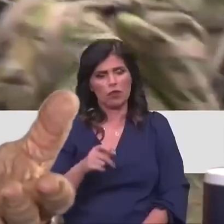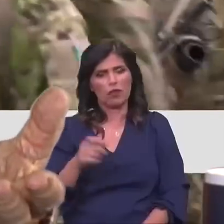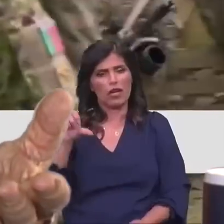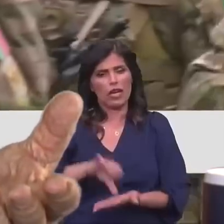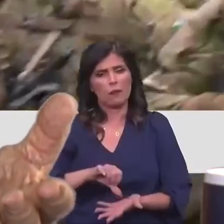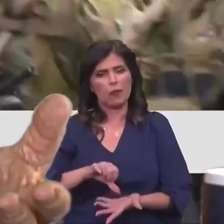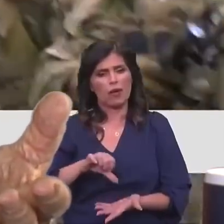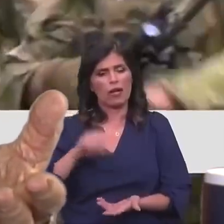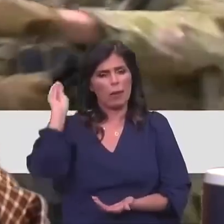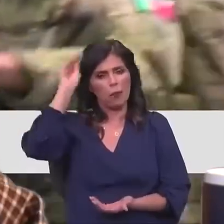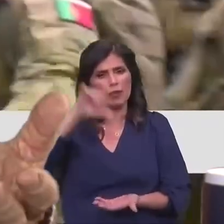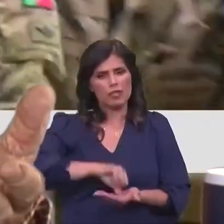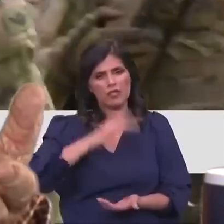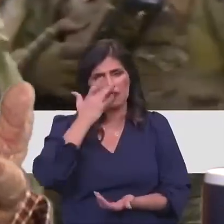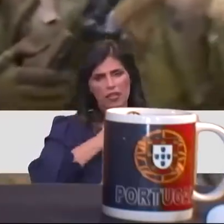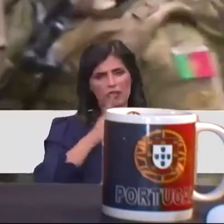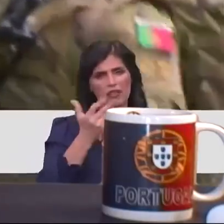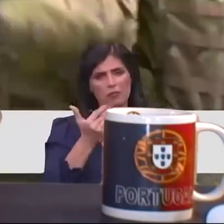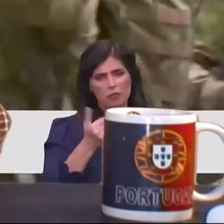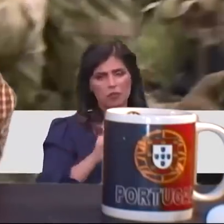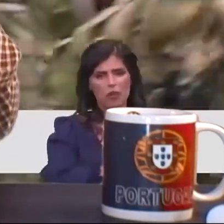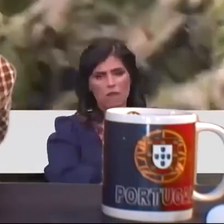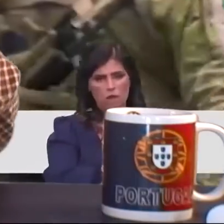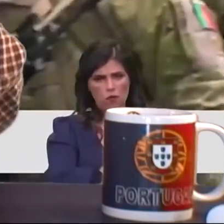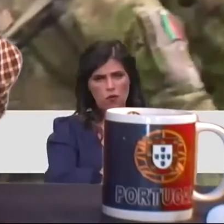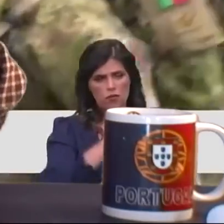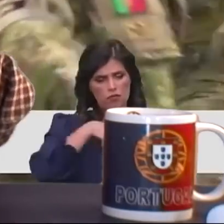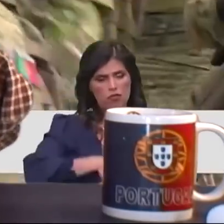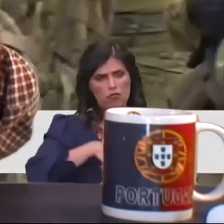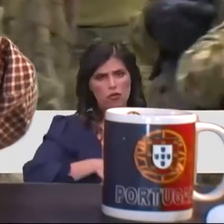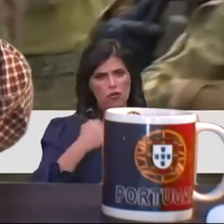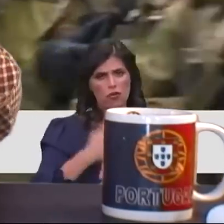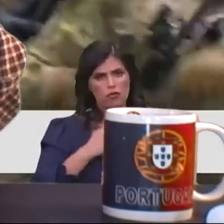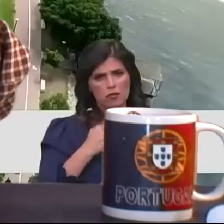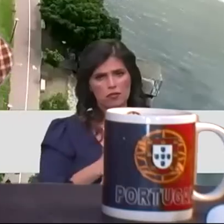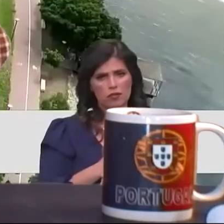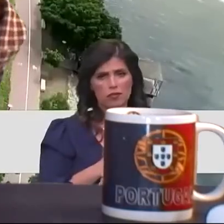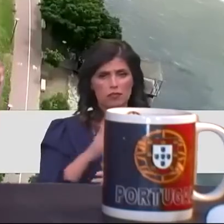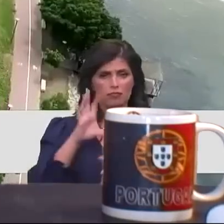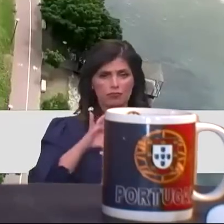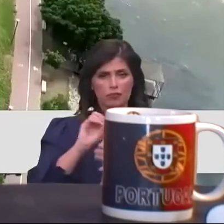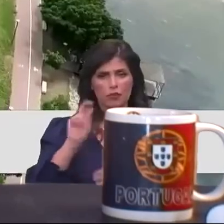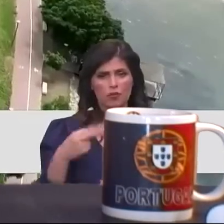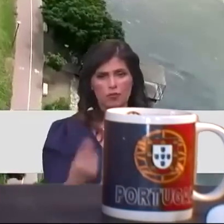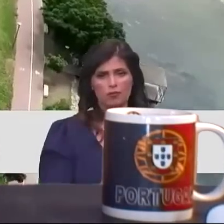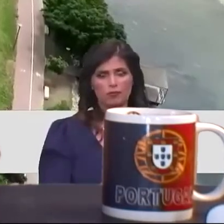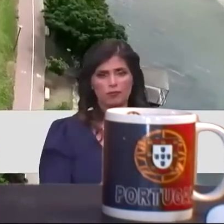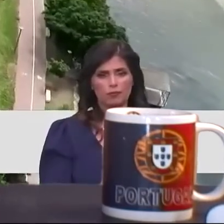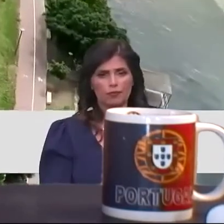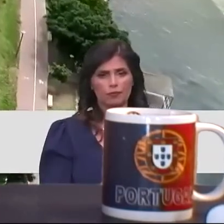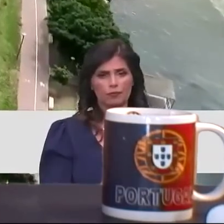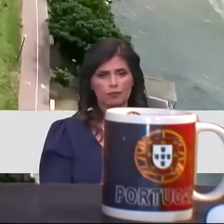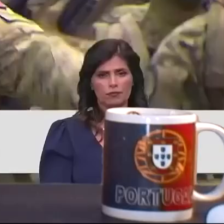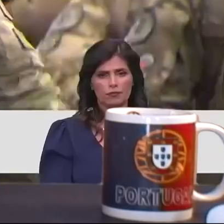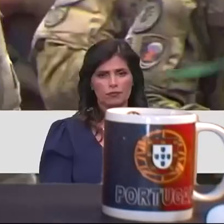A não ser Generais e almirantes parece que temos mais generais que os Estados Unidos parece que temos mais almirantes do que o